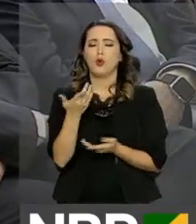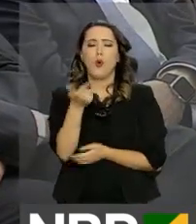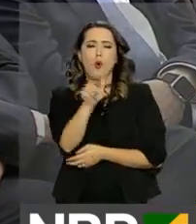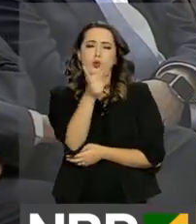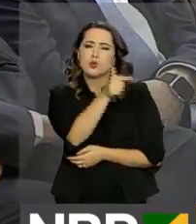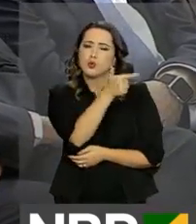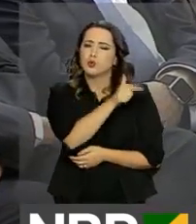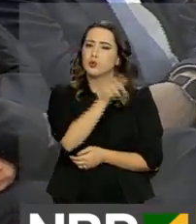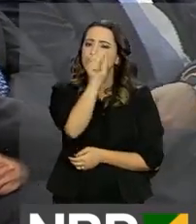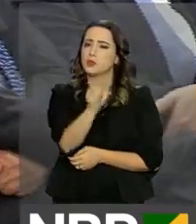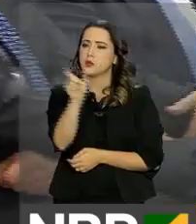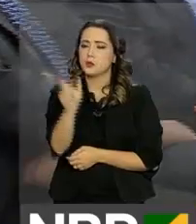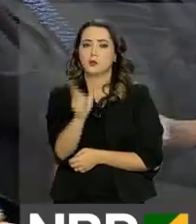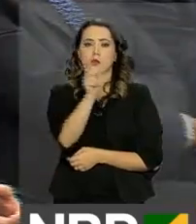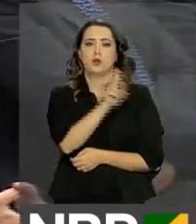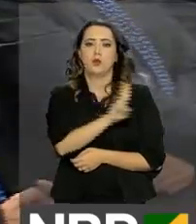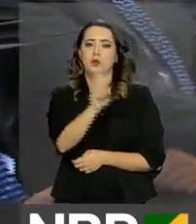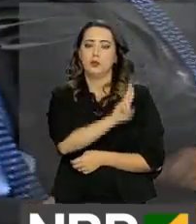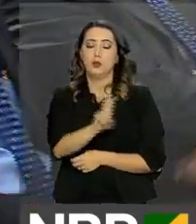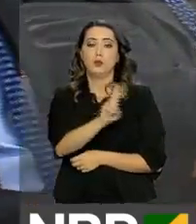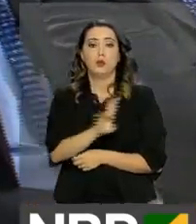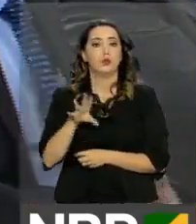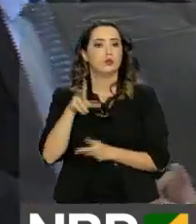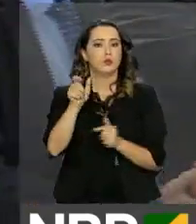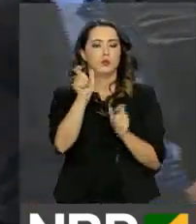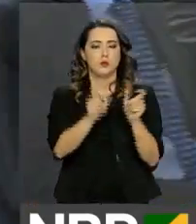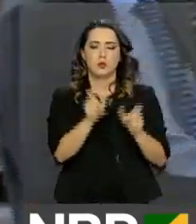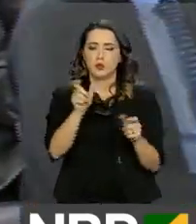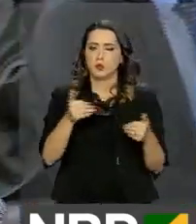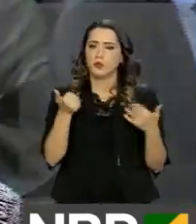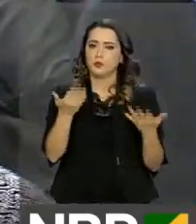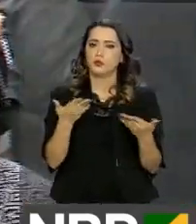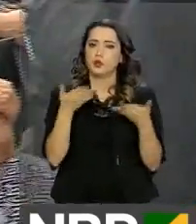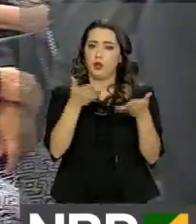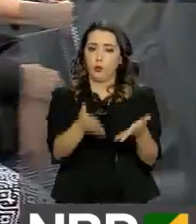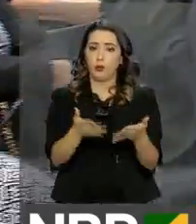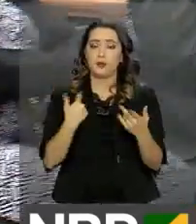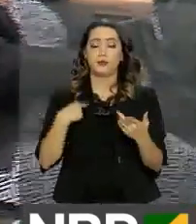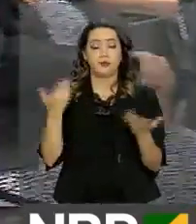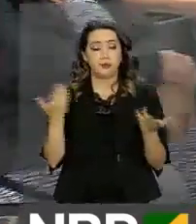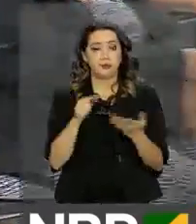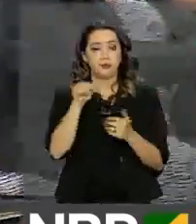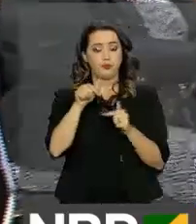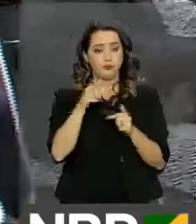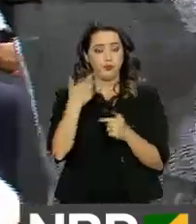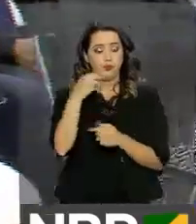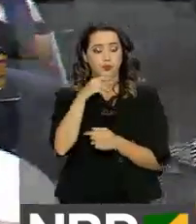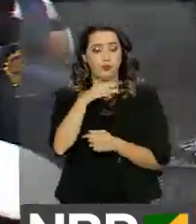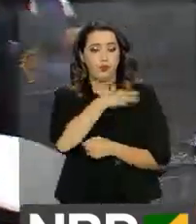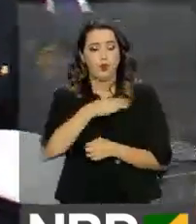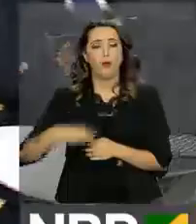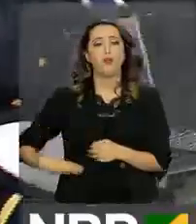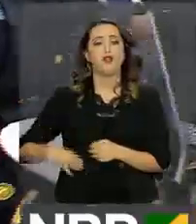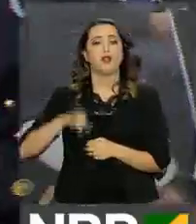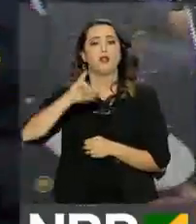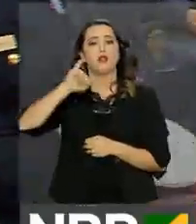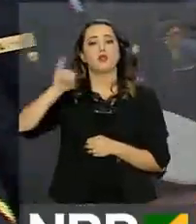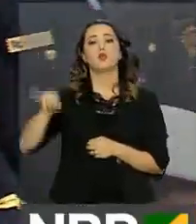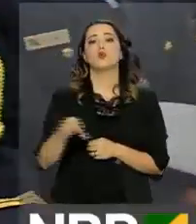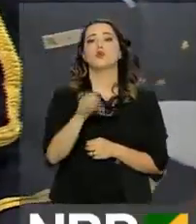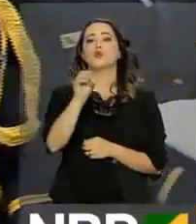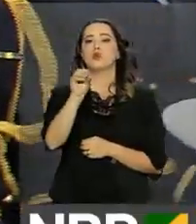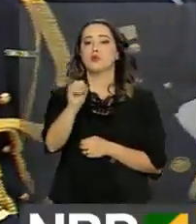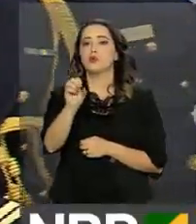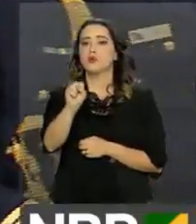Sobrinho, o general de Exército Paulo Humberto, o ministro José Coelho Ferreira,